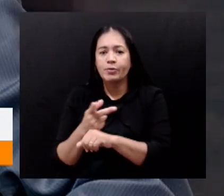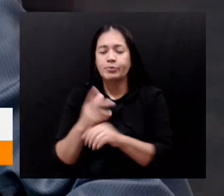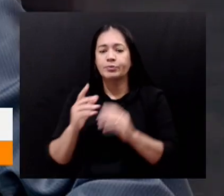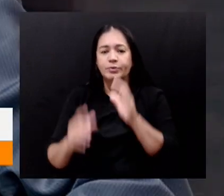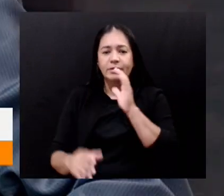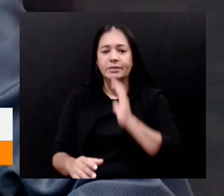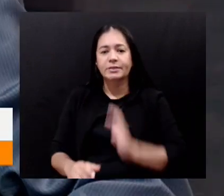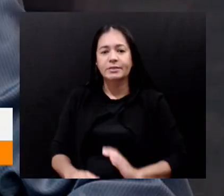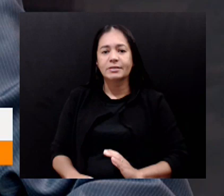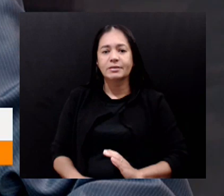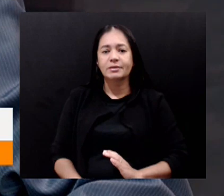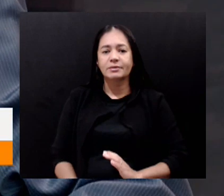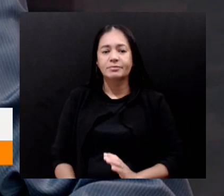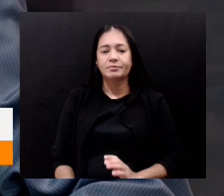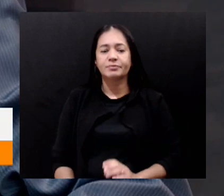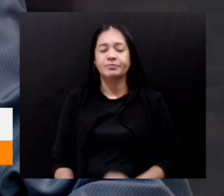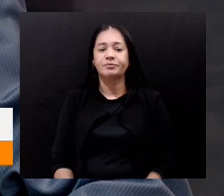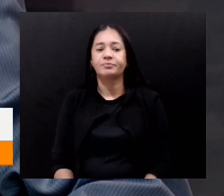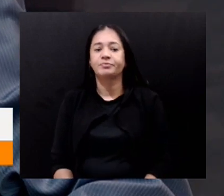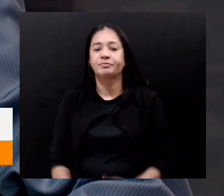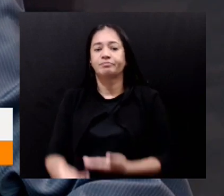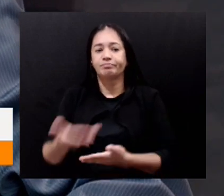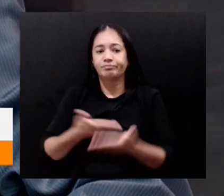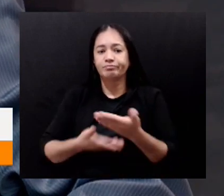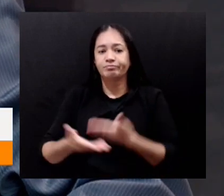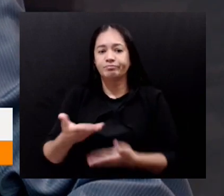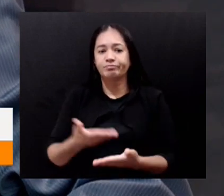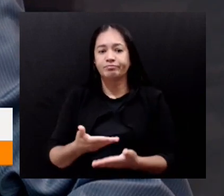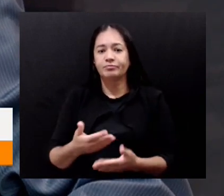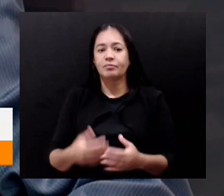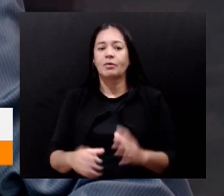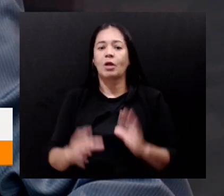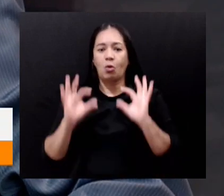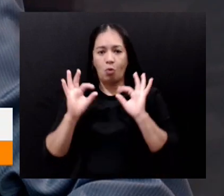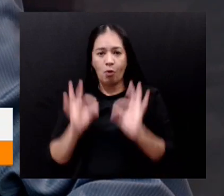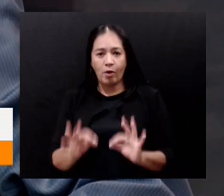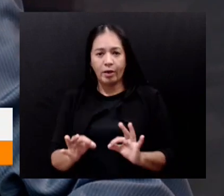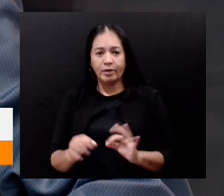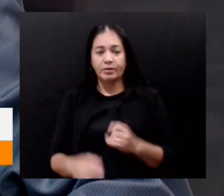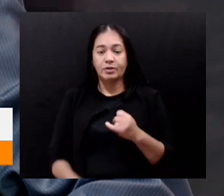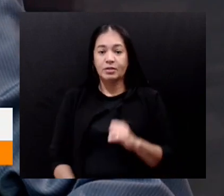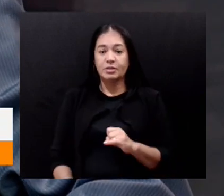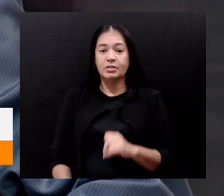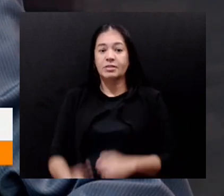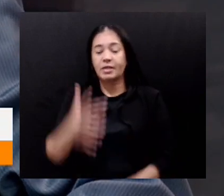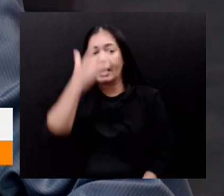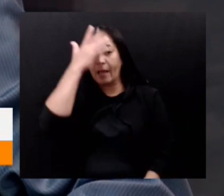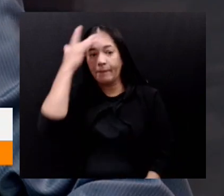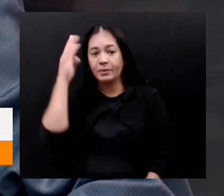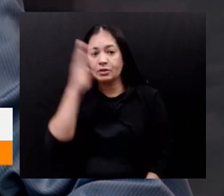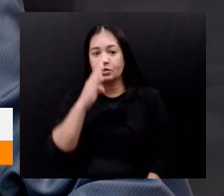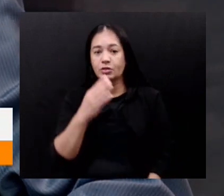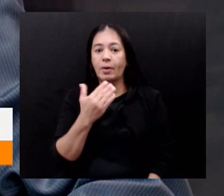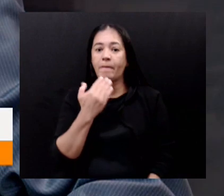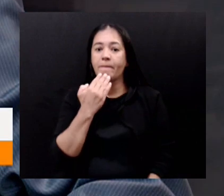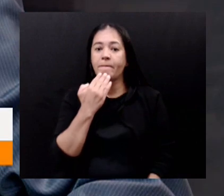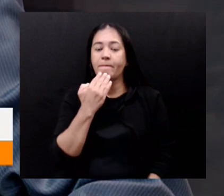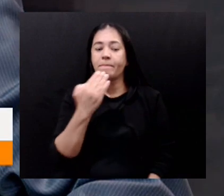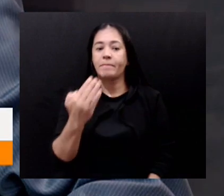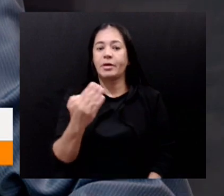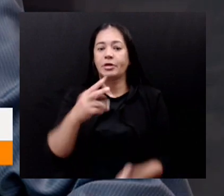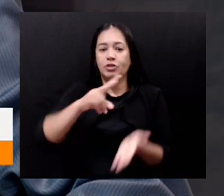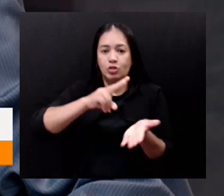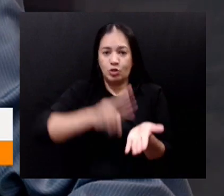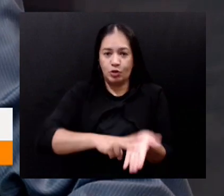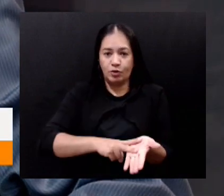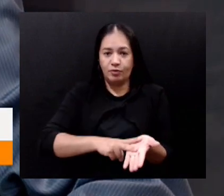à reciprocidade, eu acho extremamente correto. A partir do momento que o cidadão brasileiro deve pedir um visto para entrar em território americano,